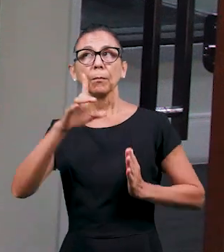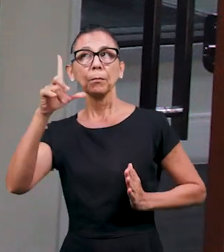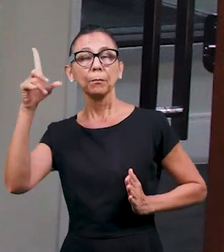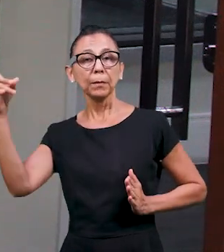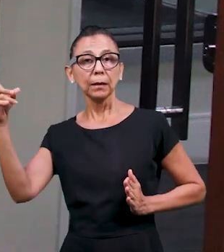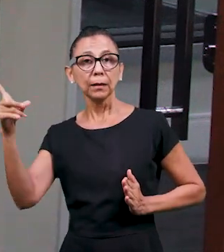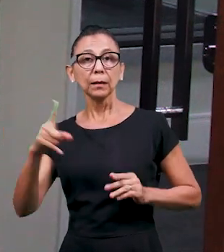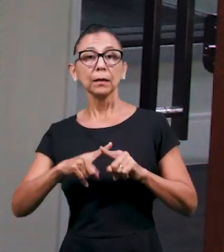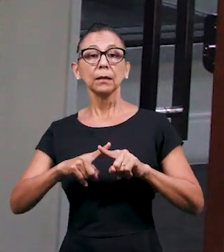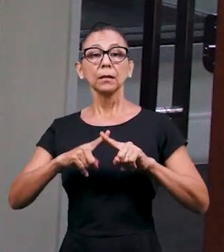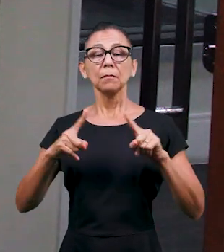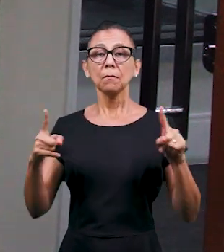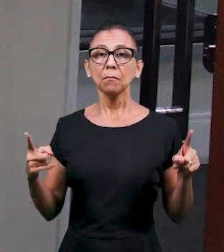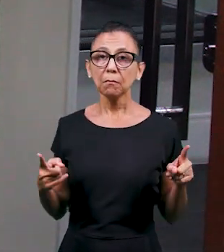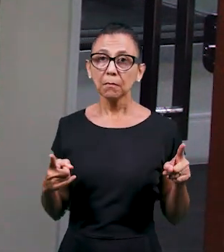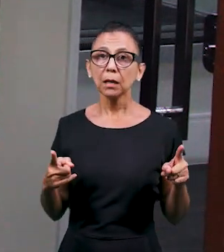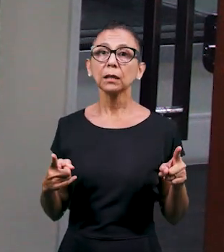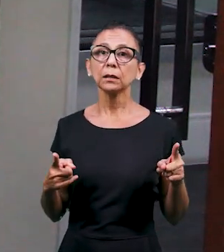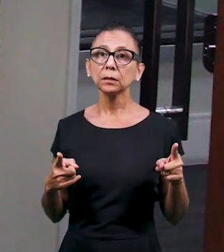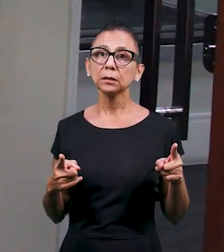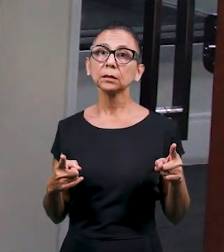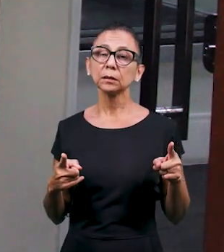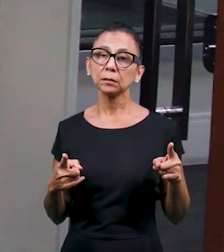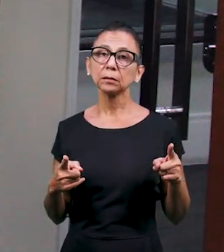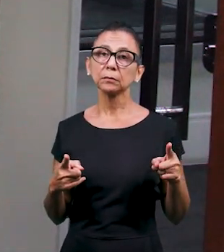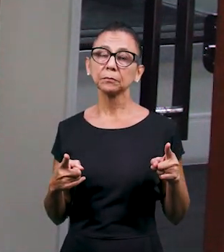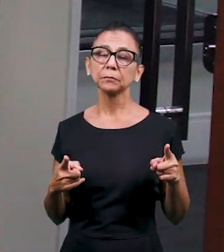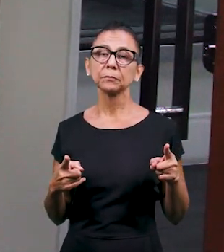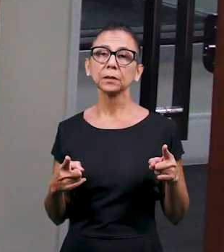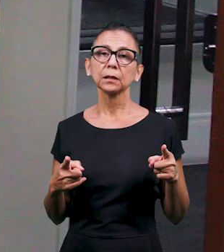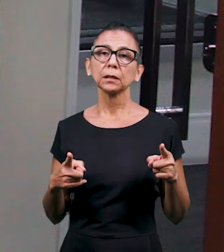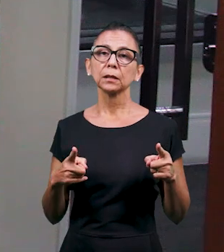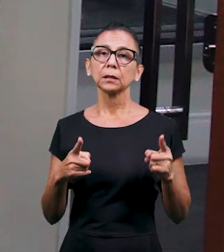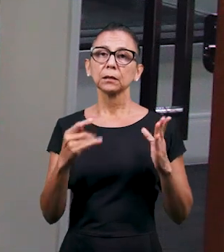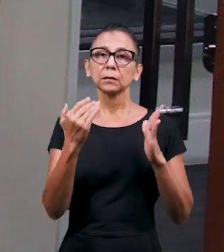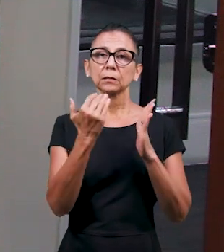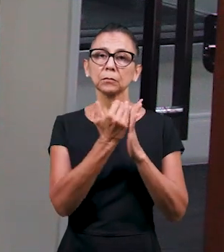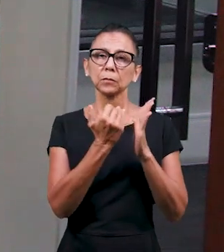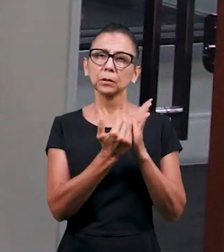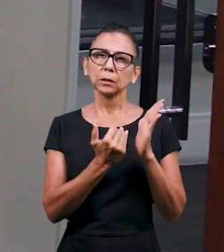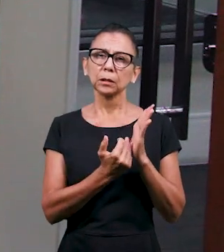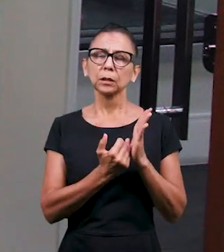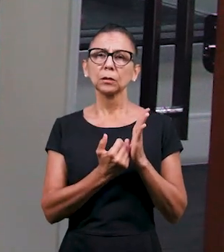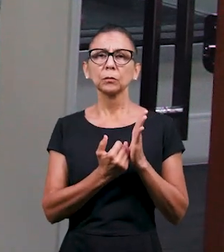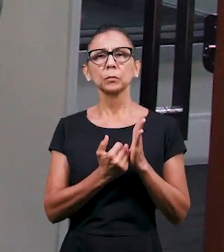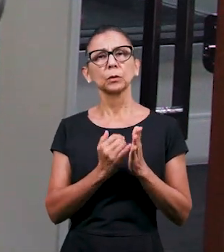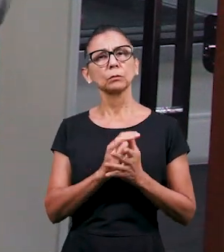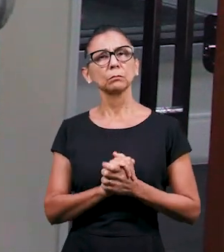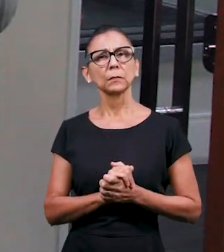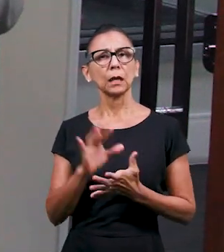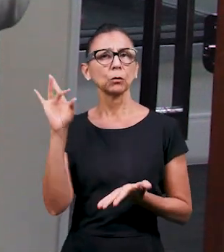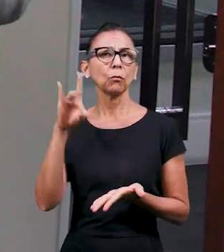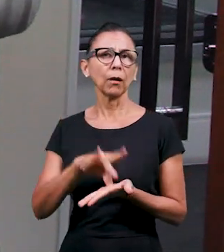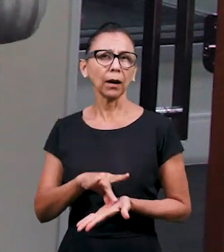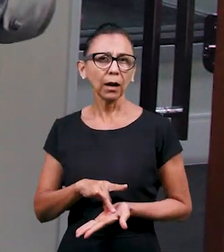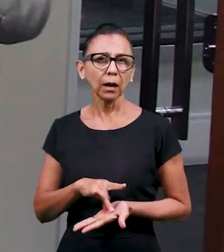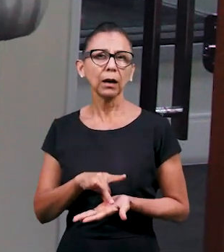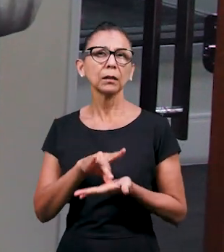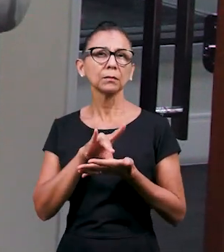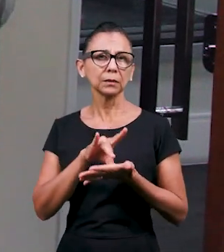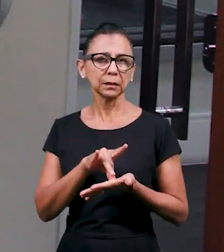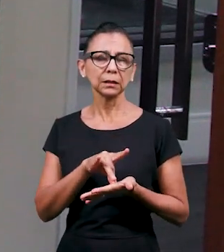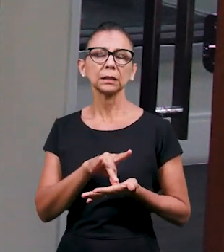em muitas edições do Manaim Entrevista, a gente fala sobre assuntos que são do dia a dia, que nós nos